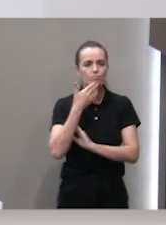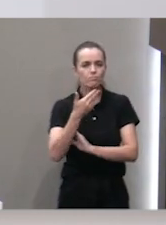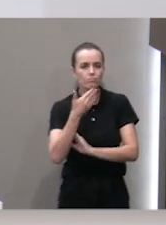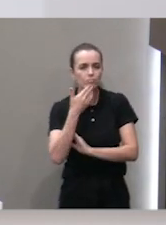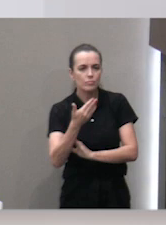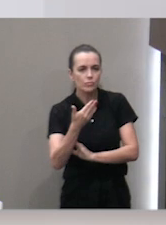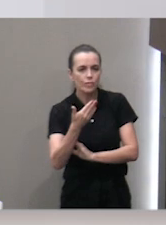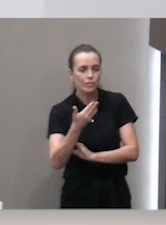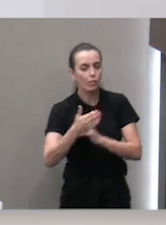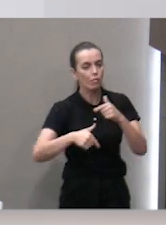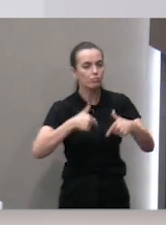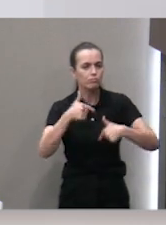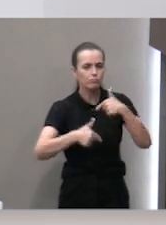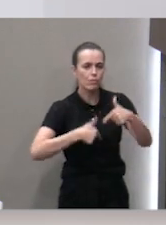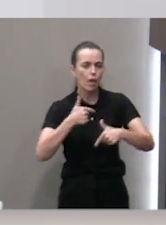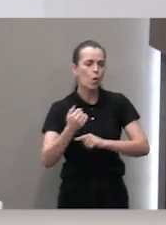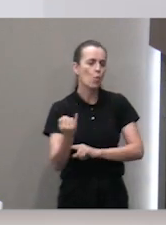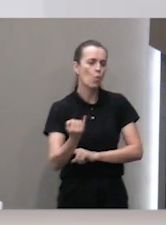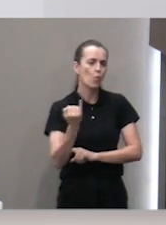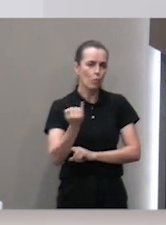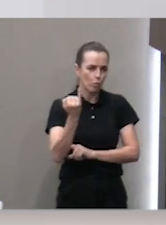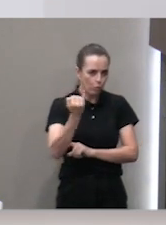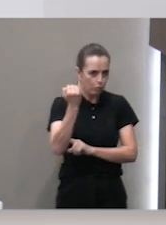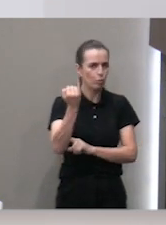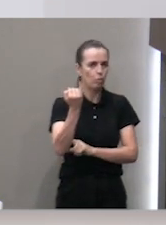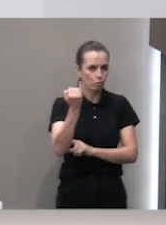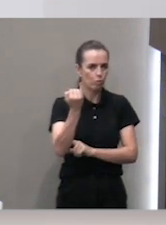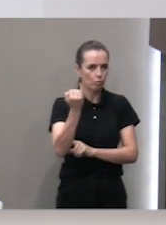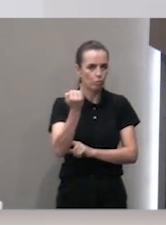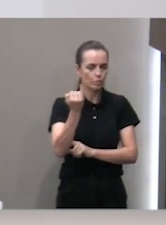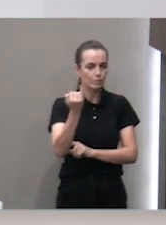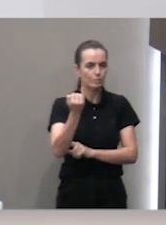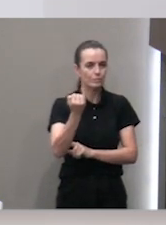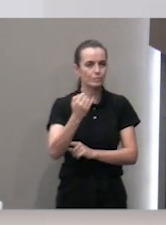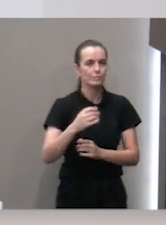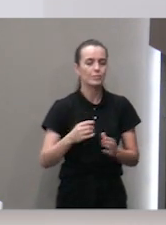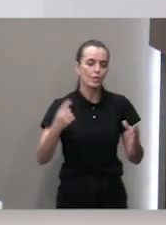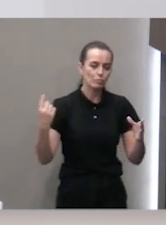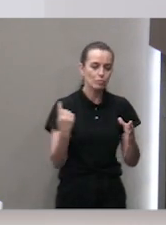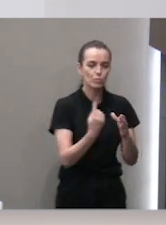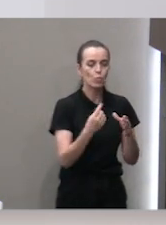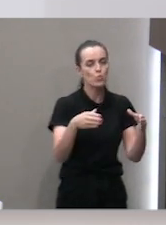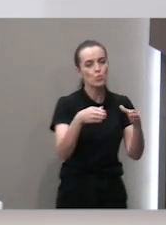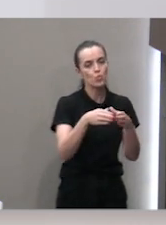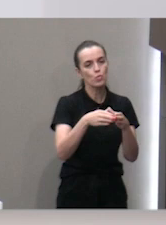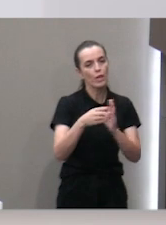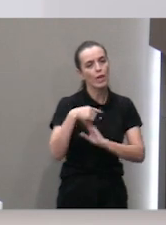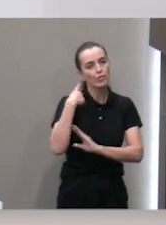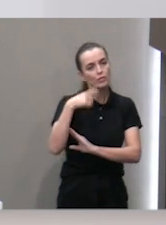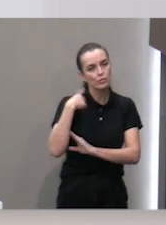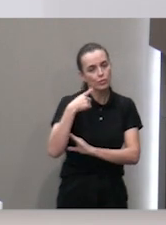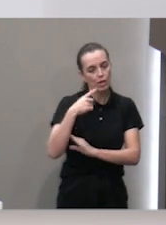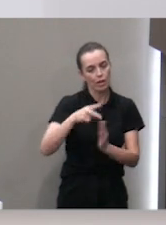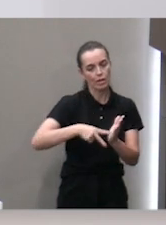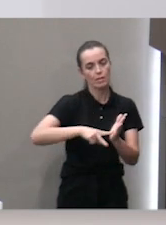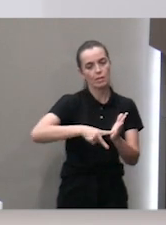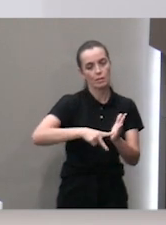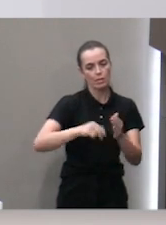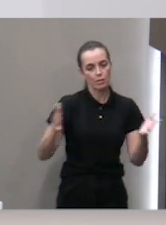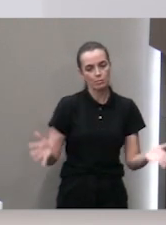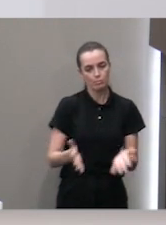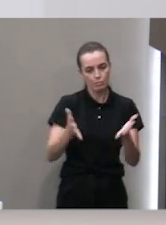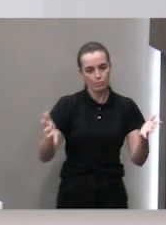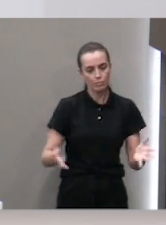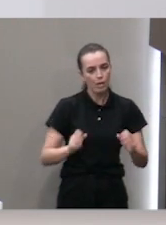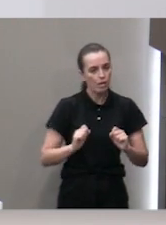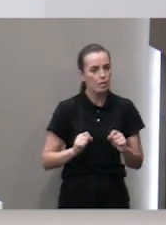o trabalho de suma importância do nosso quadro de advogados do Simpasso, que promove as ações,